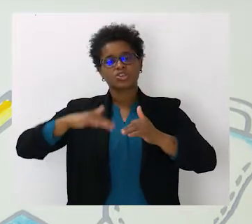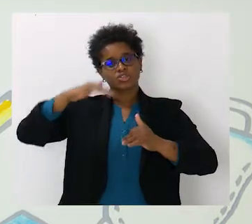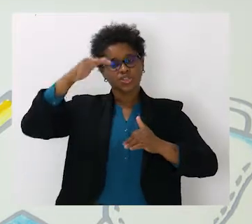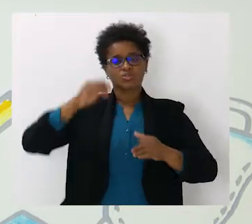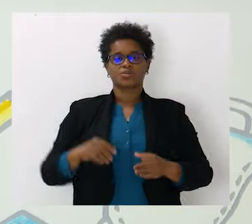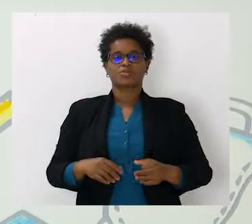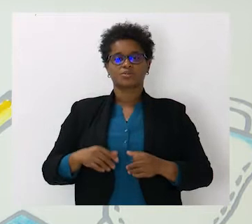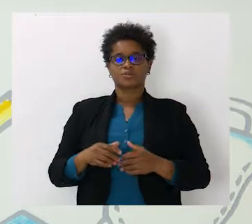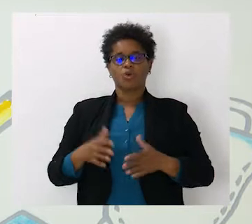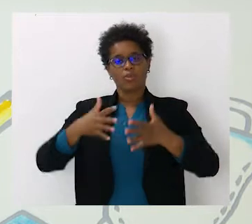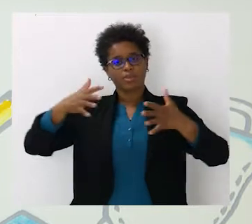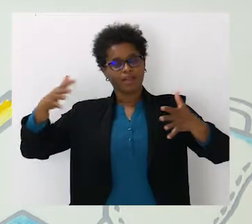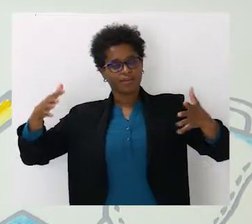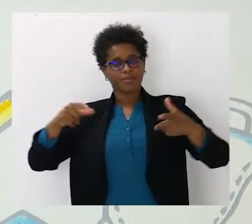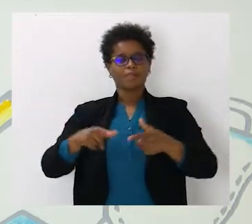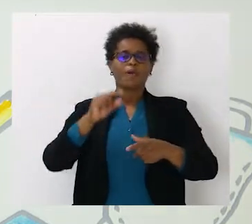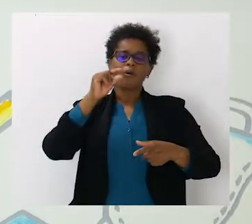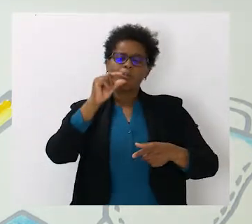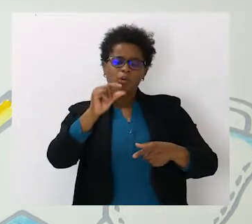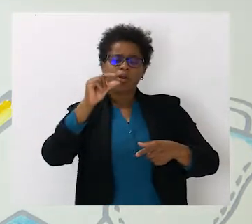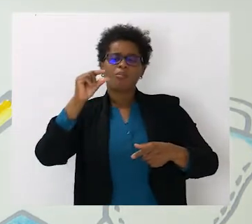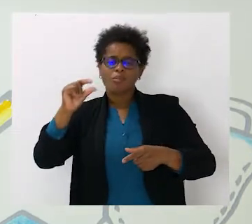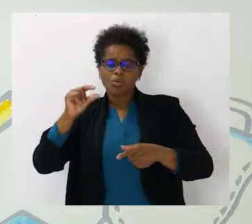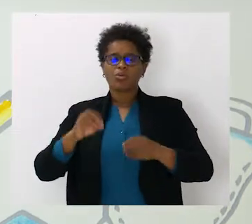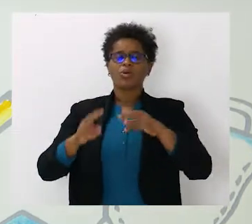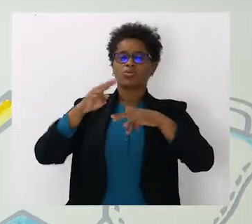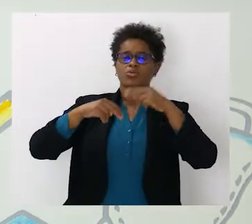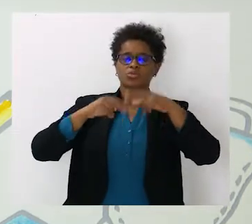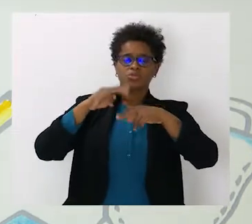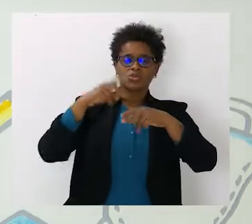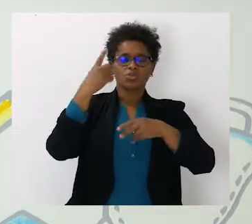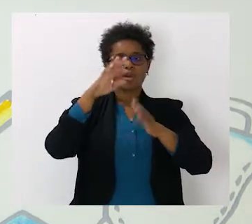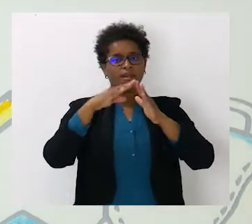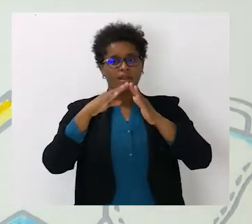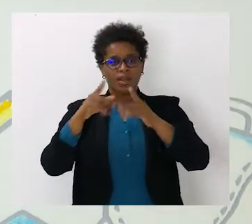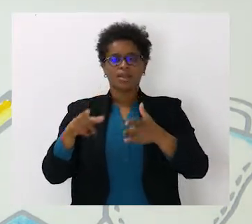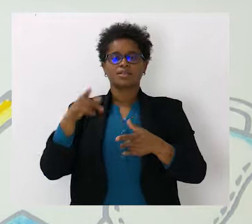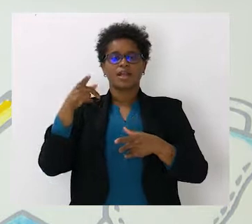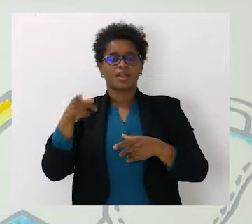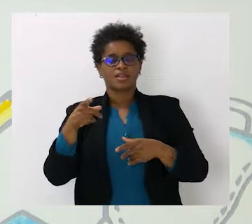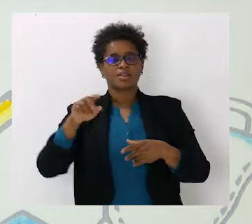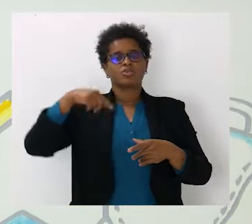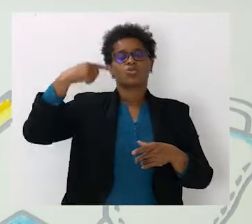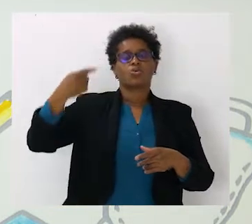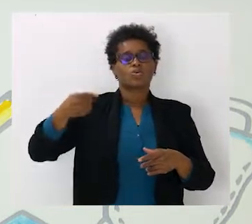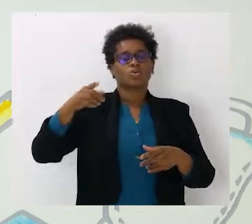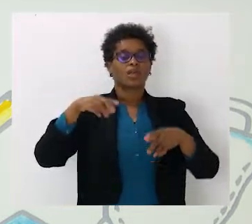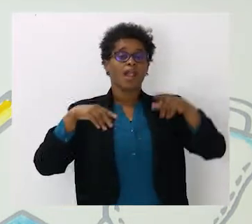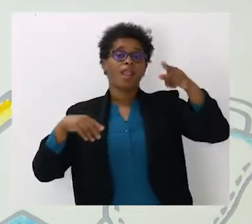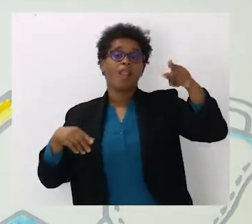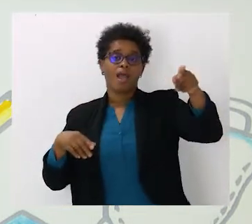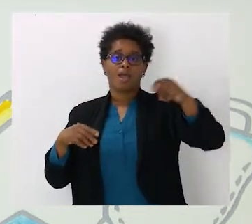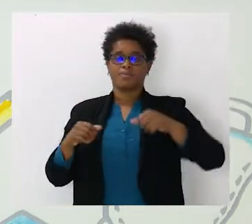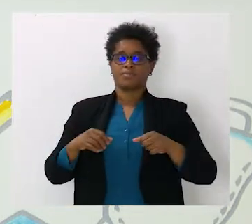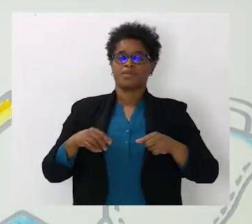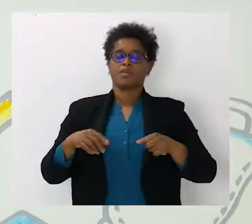crescendo, que pouco a pouco, com a construção de uma casa ali, de outra